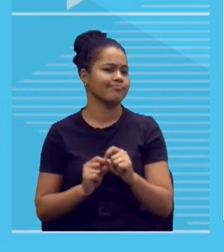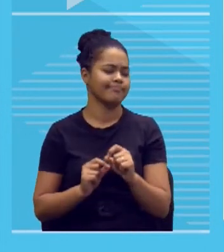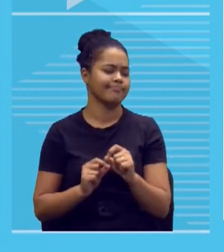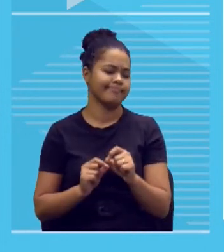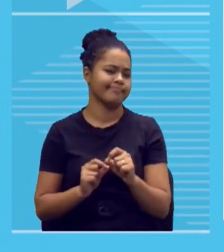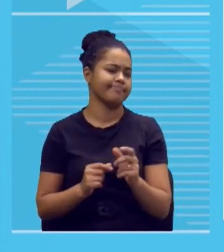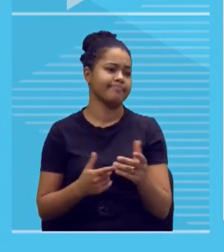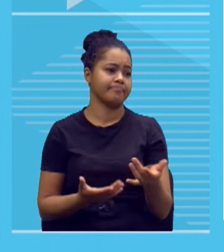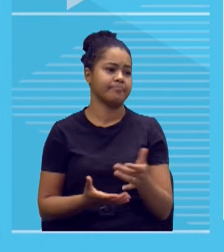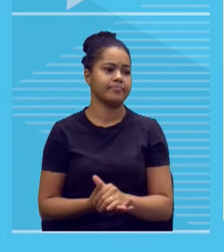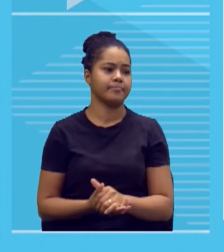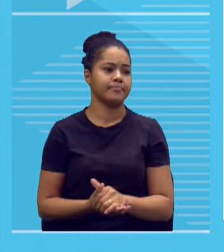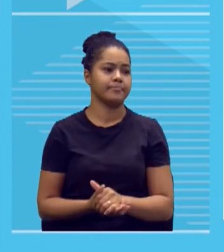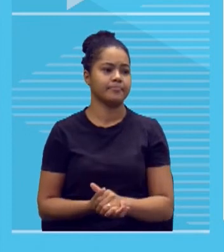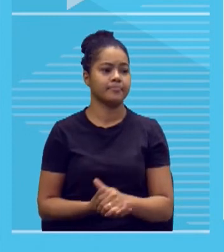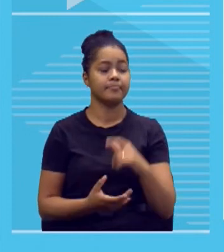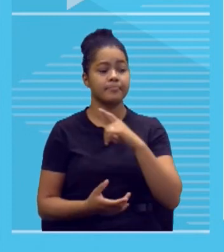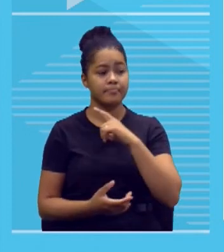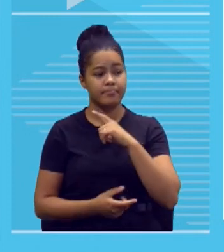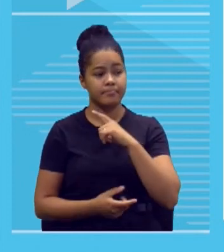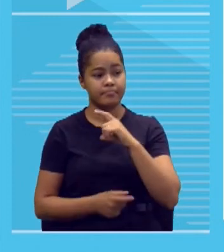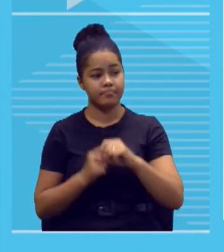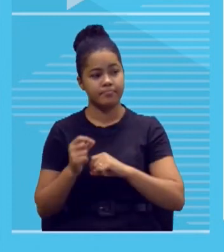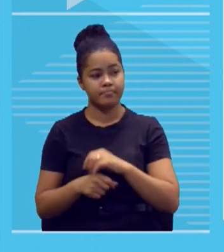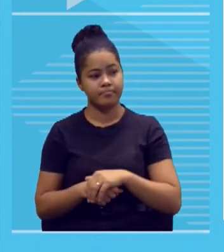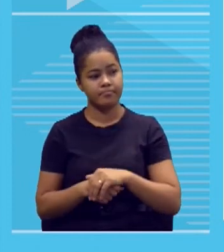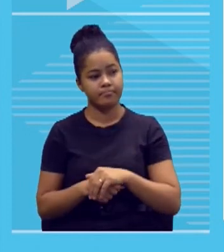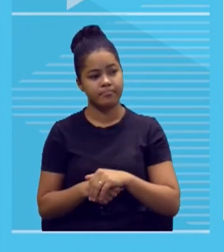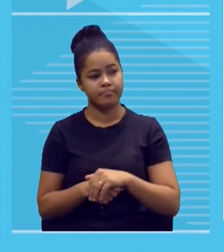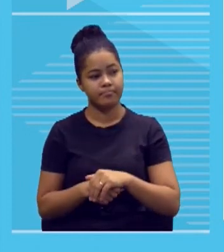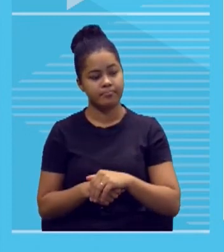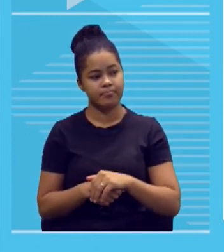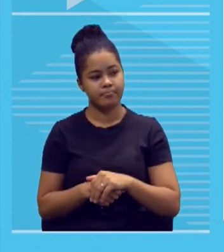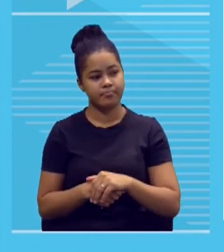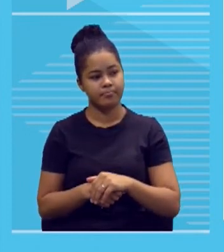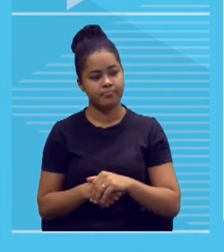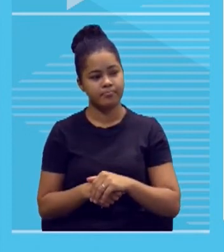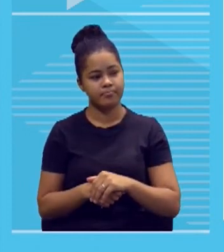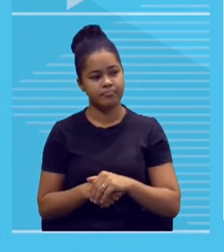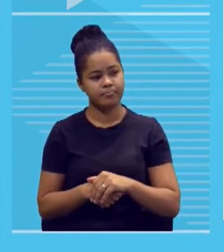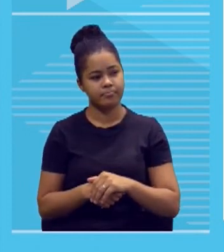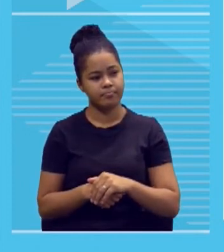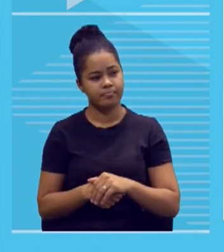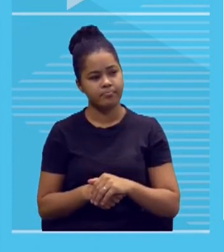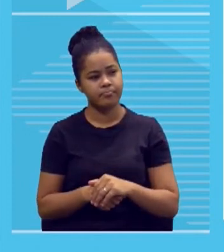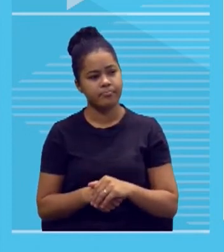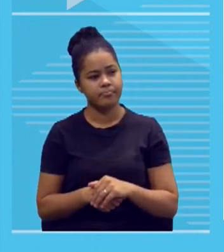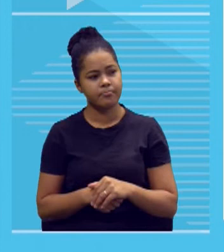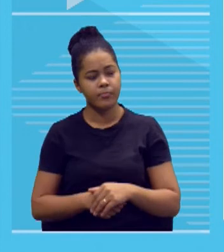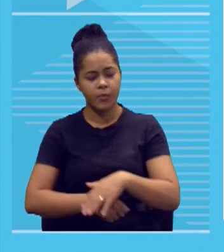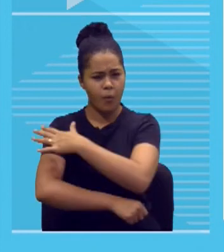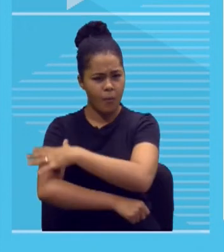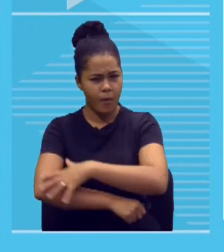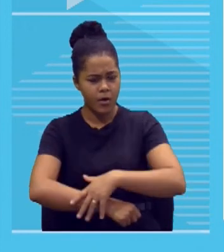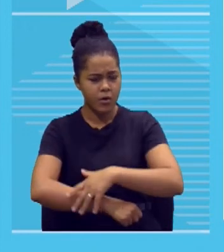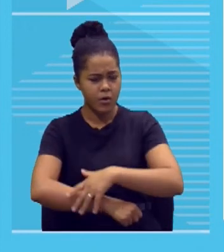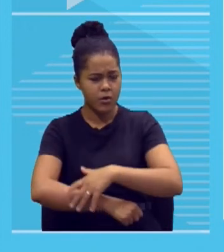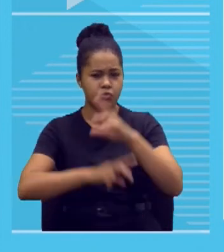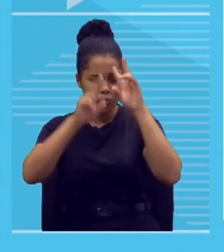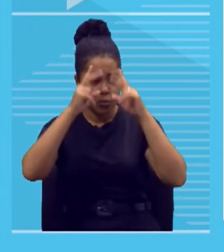tô vendo a ave de um pássaro o braço de um homem a pata dianteira de um leão de um cavalo